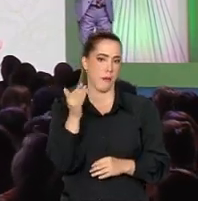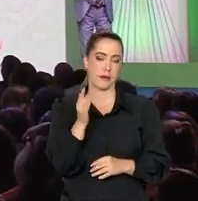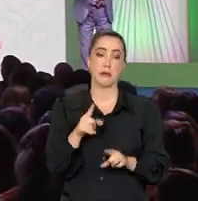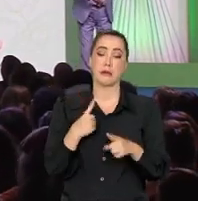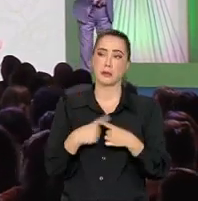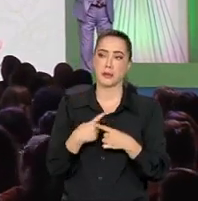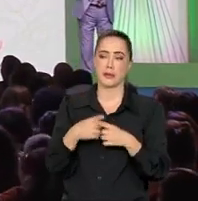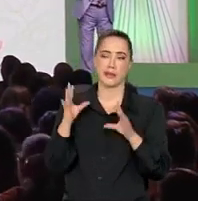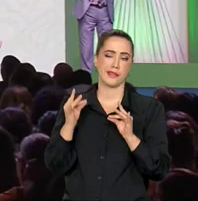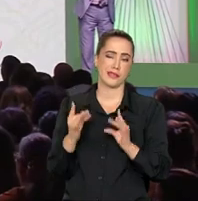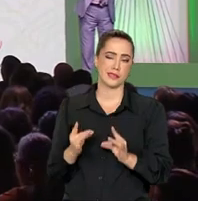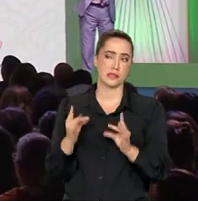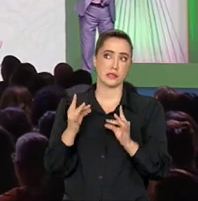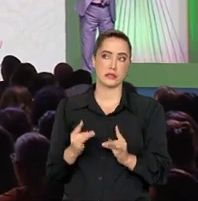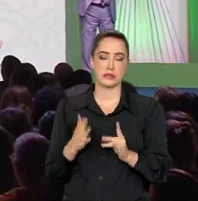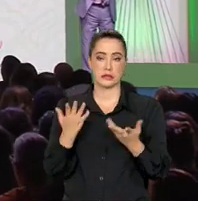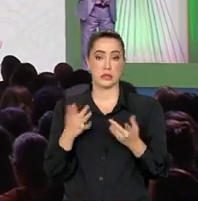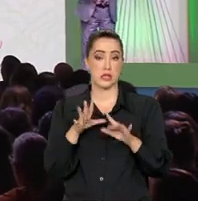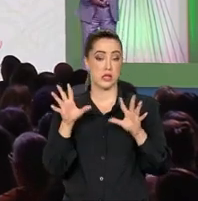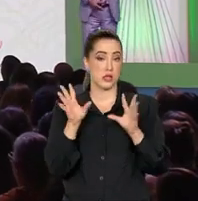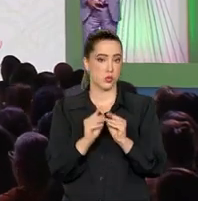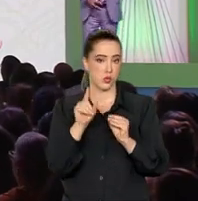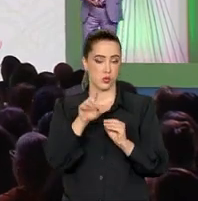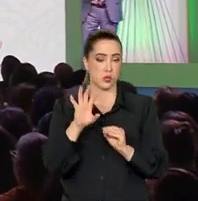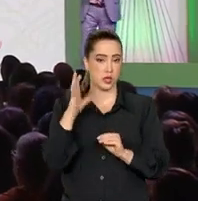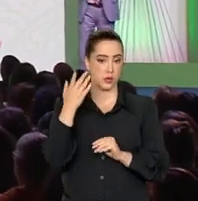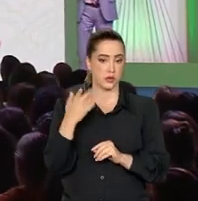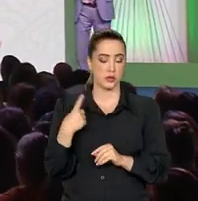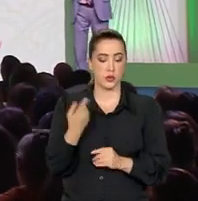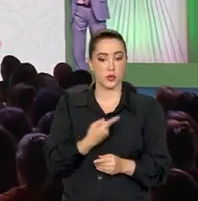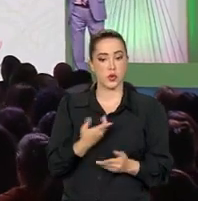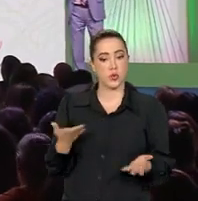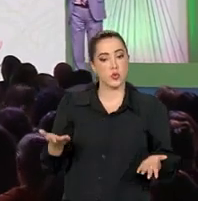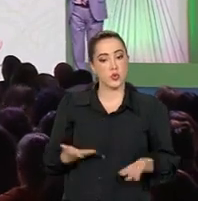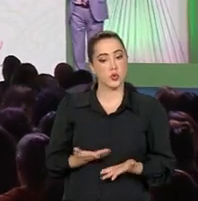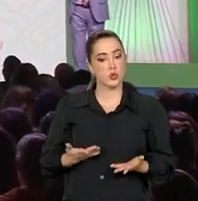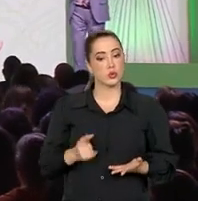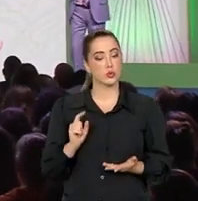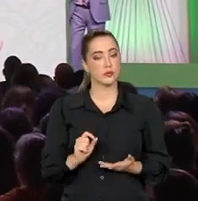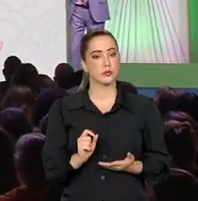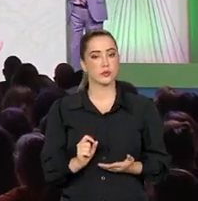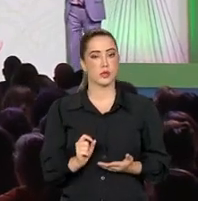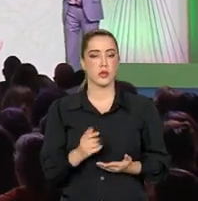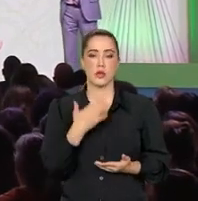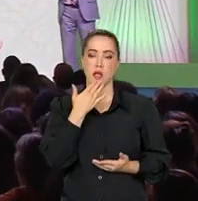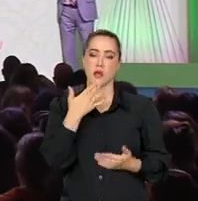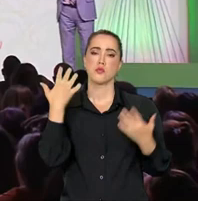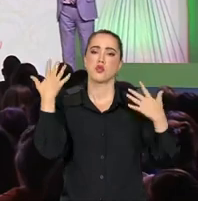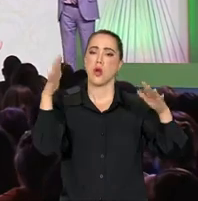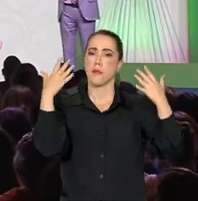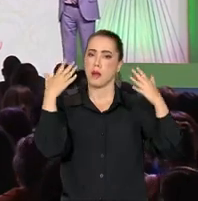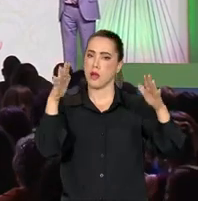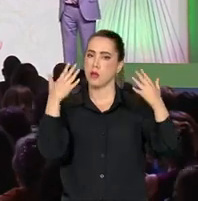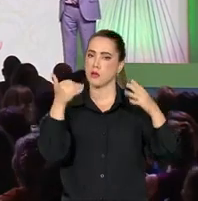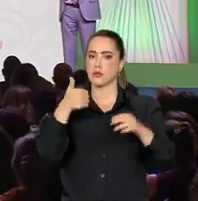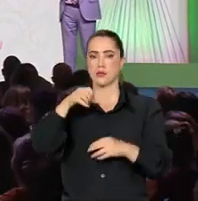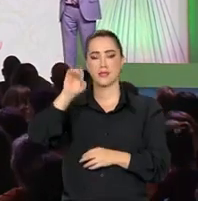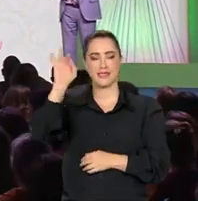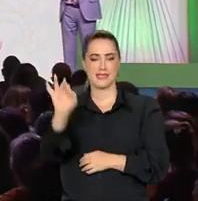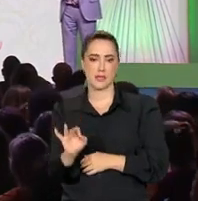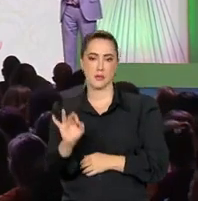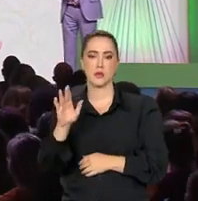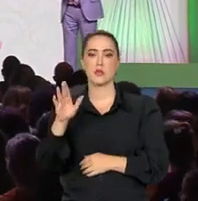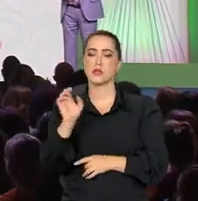pouco o que aconteceu. Nós estamos hoje, e eu queria aqui pedir uma salva de palmas, 100% dos